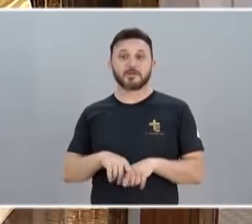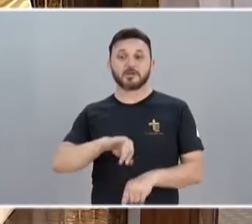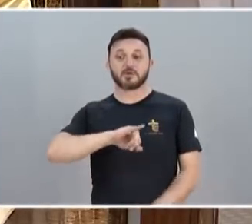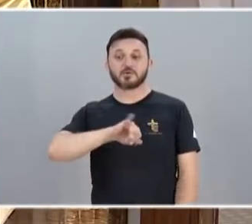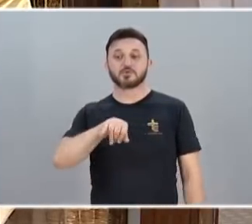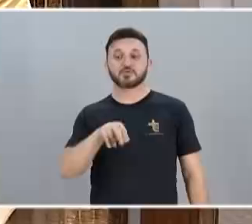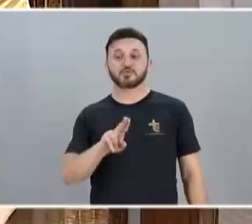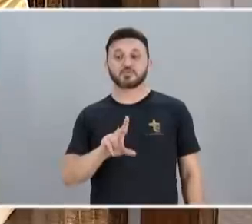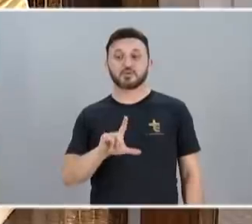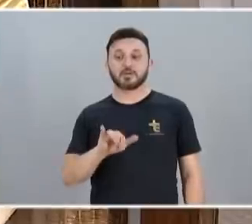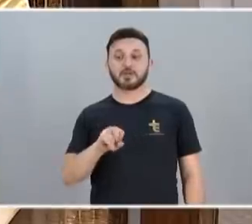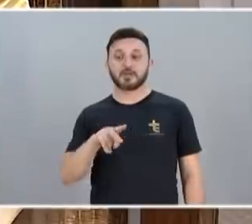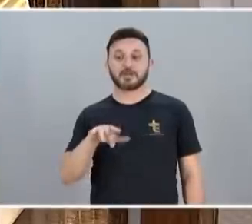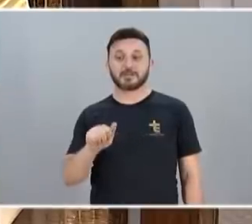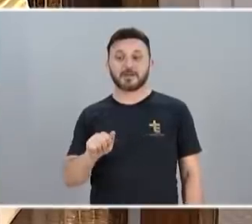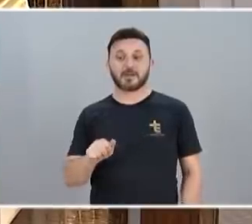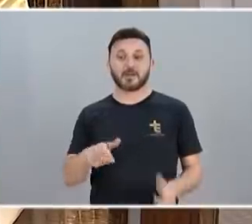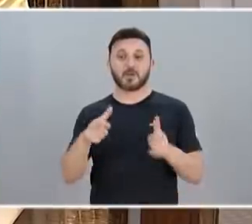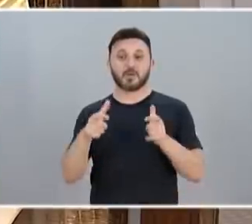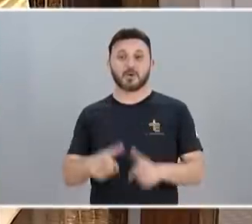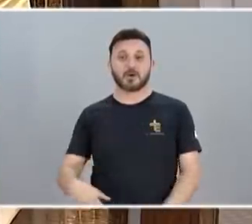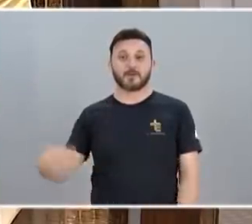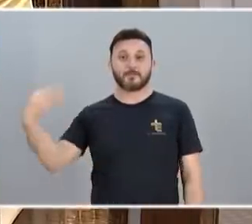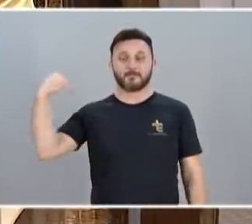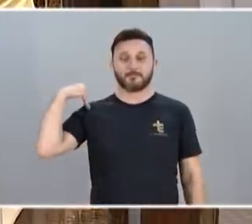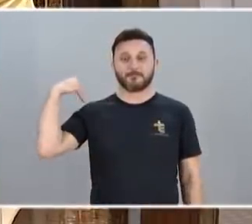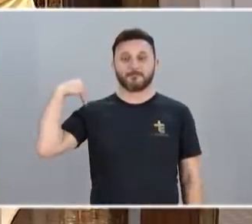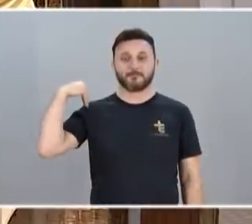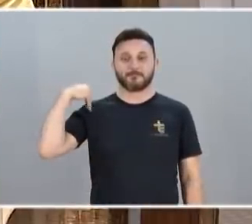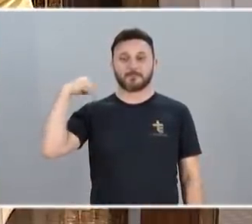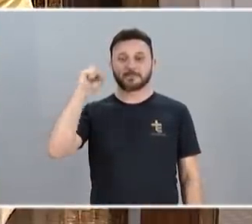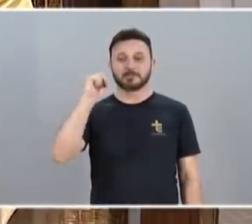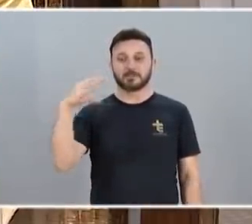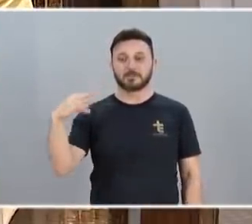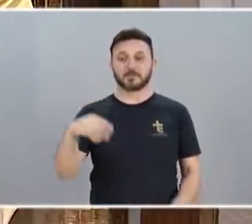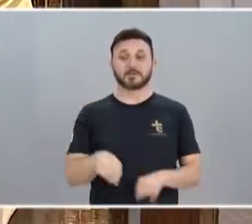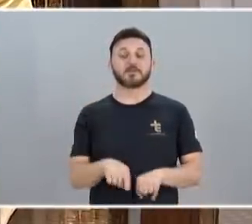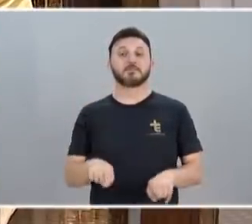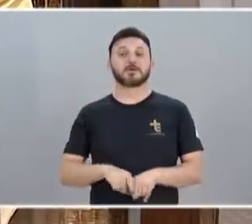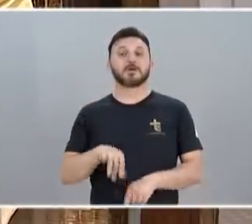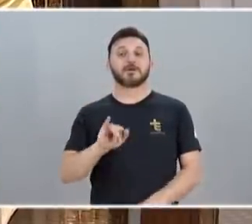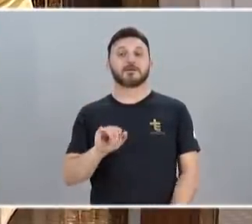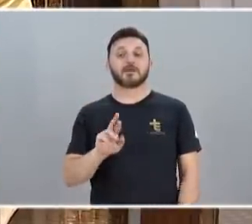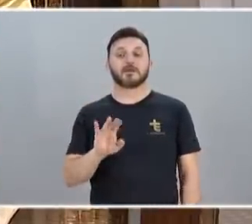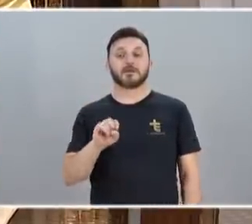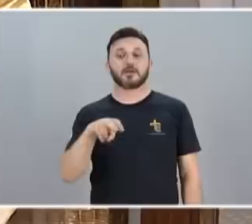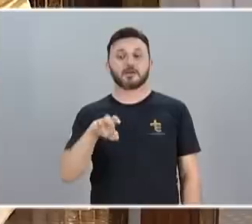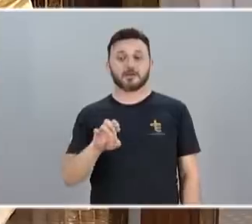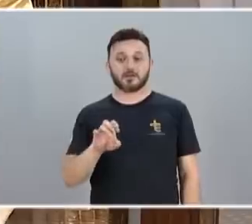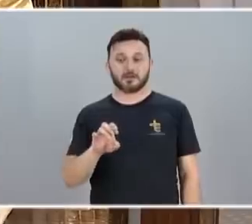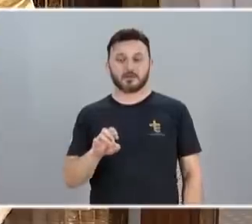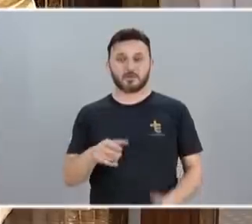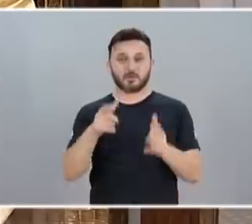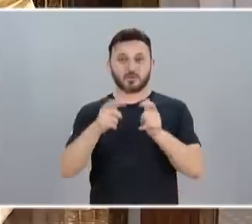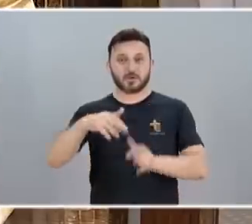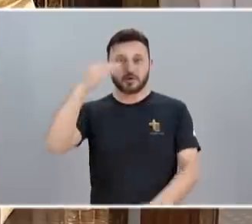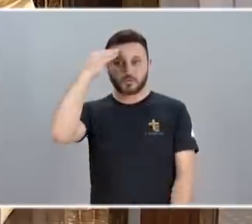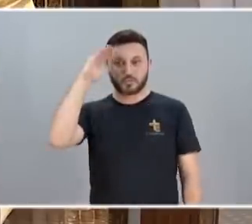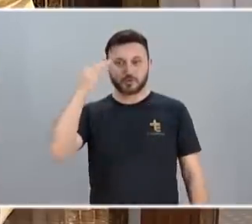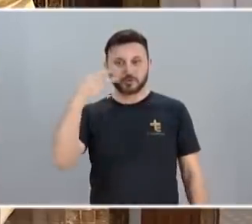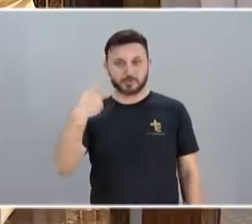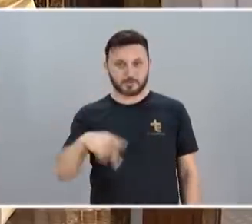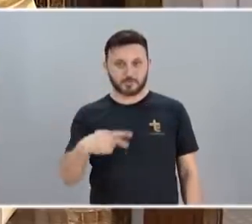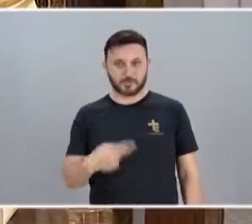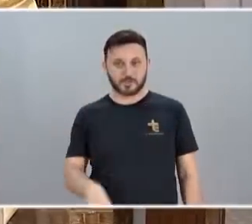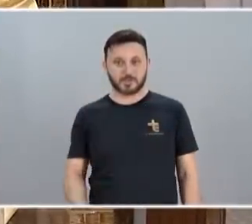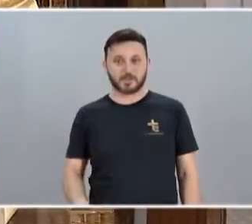Juliana, de Camboriú, Santa Catarina, e Irene Lojinski, de Curitiba. A Juliana